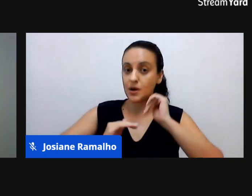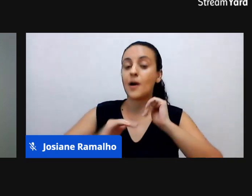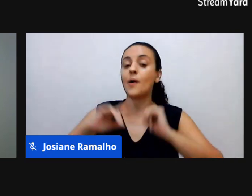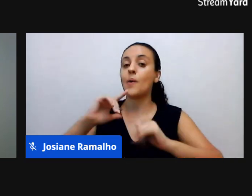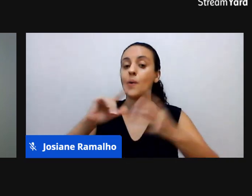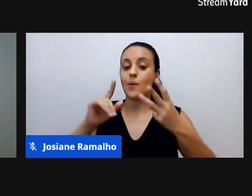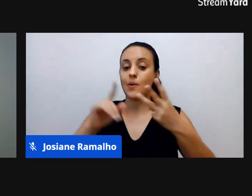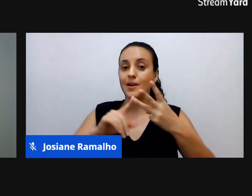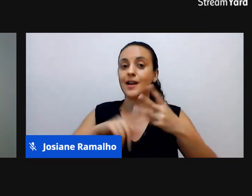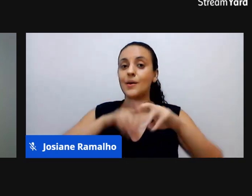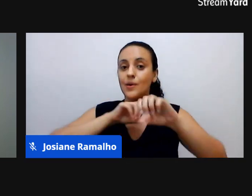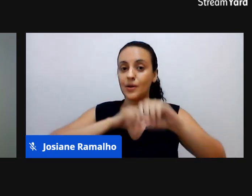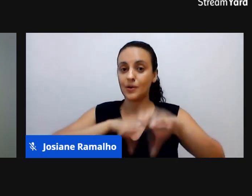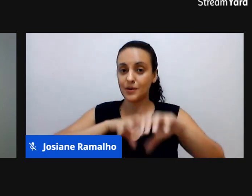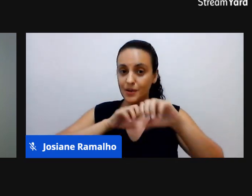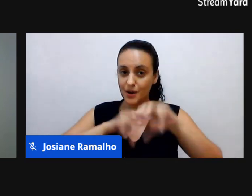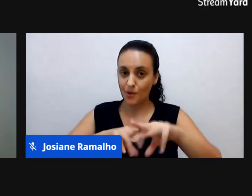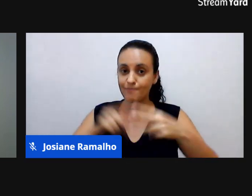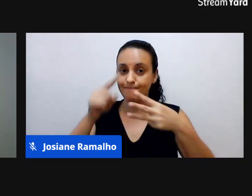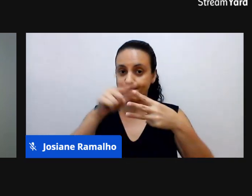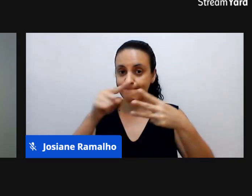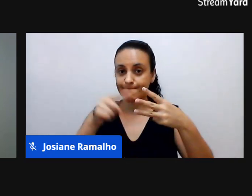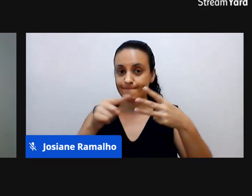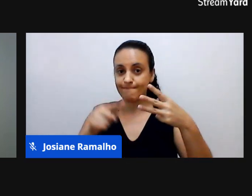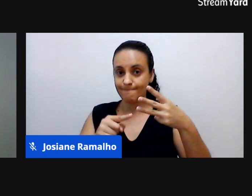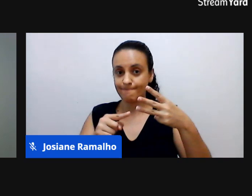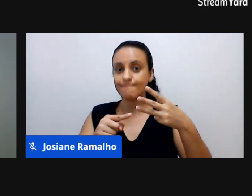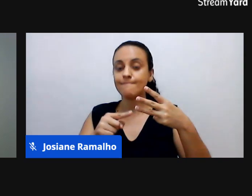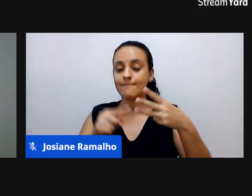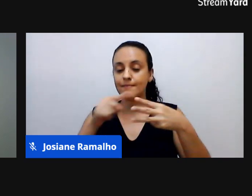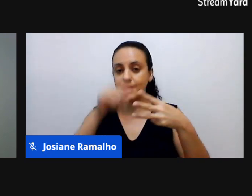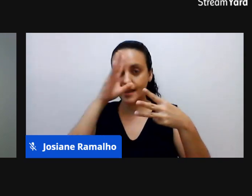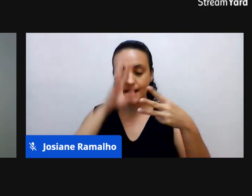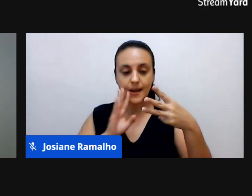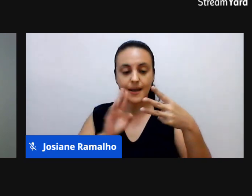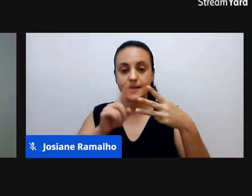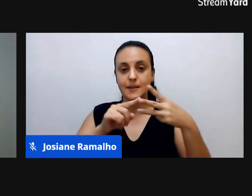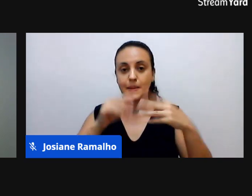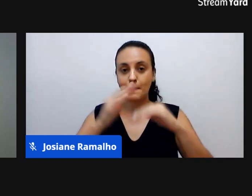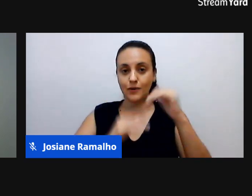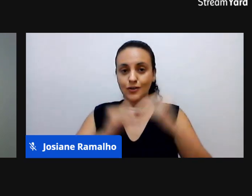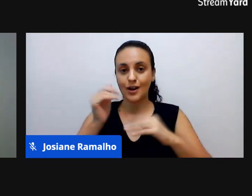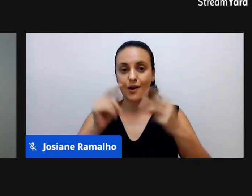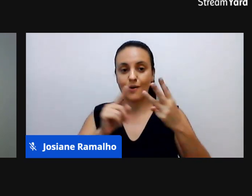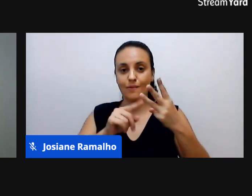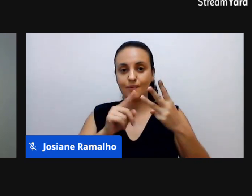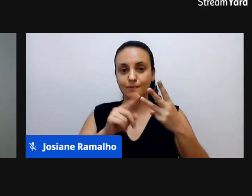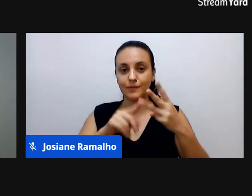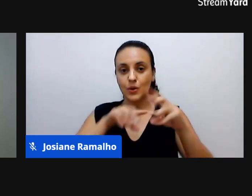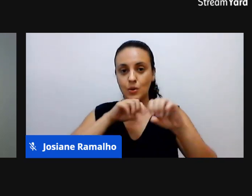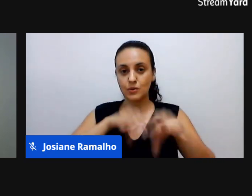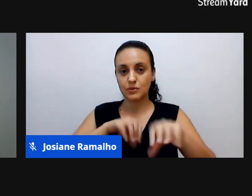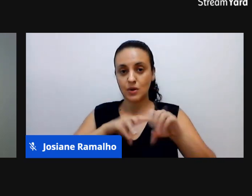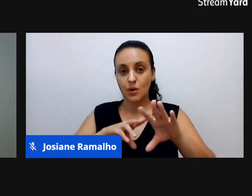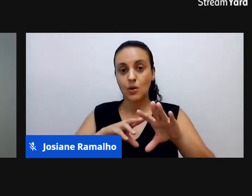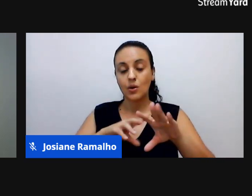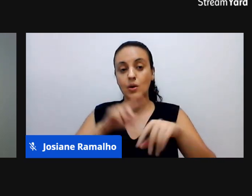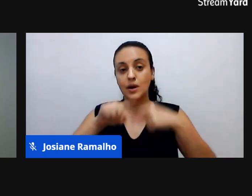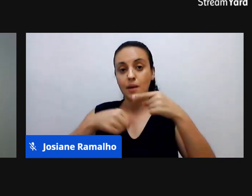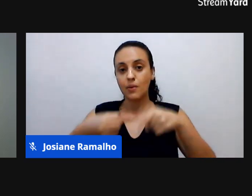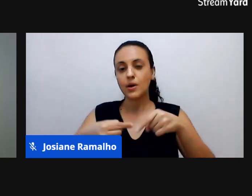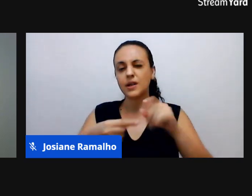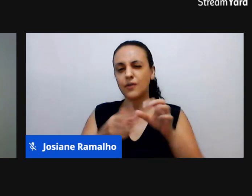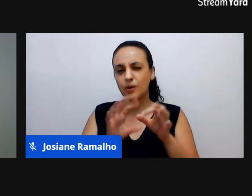opção educacional. Então, eu vou deixar aqui um link disponibilizado posteriormente nesse